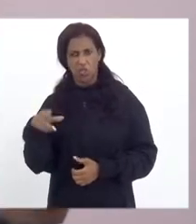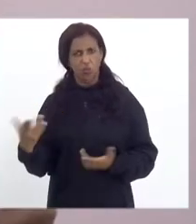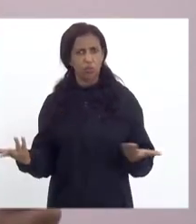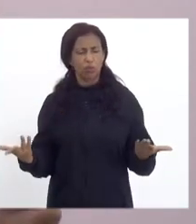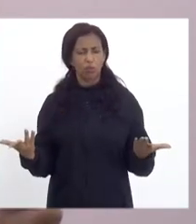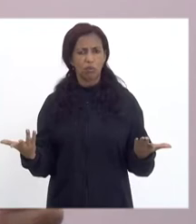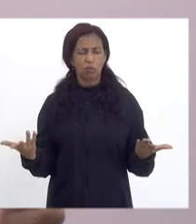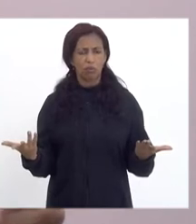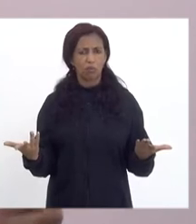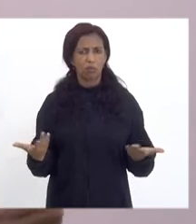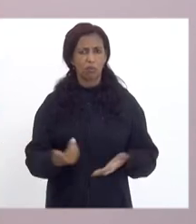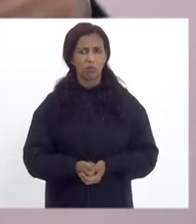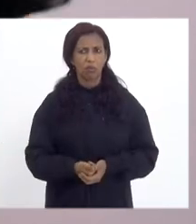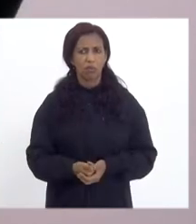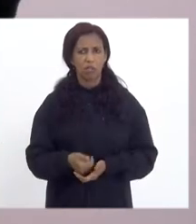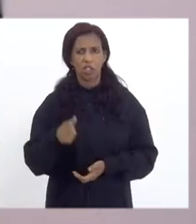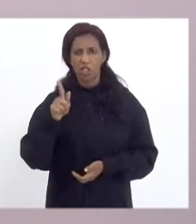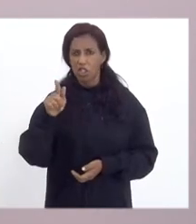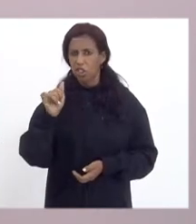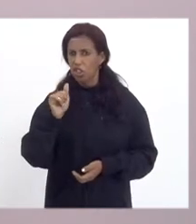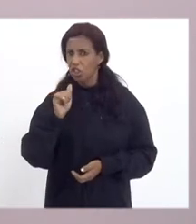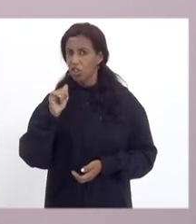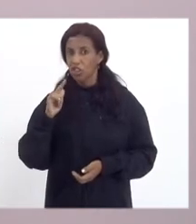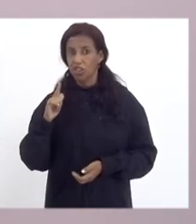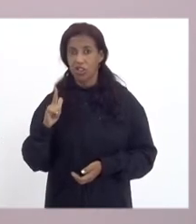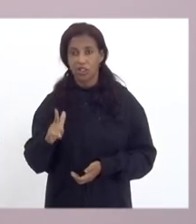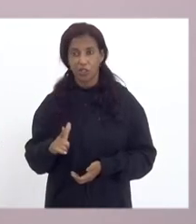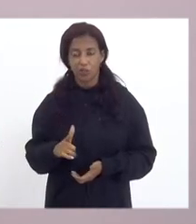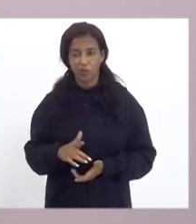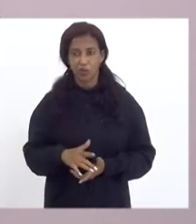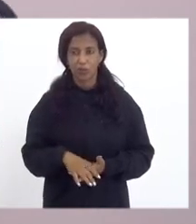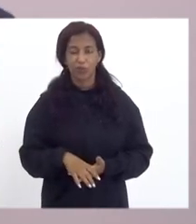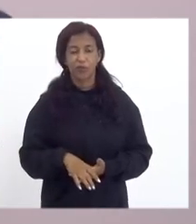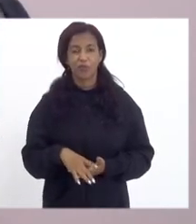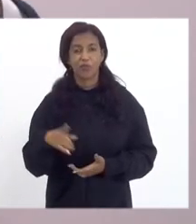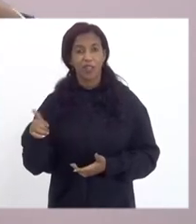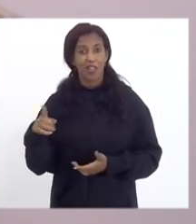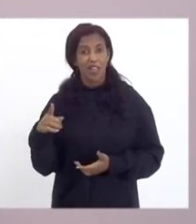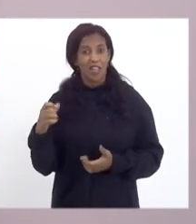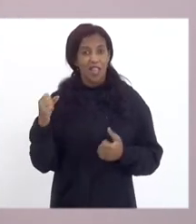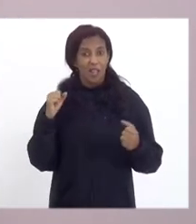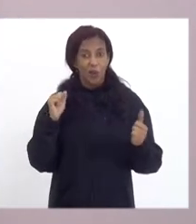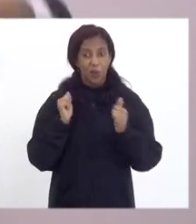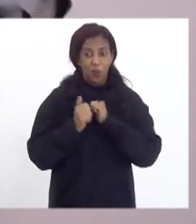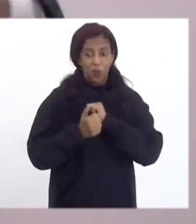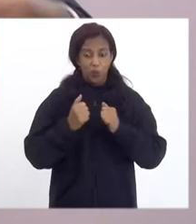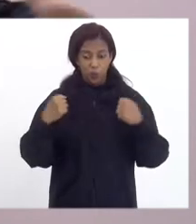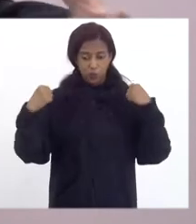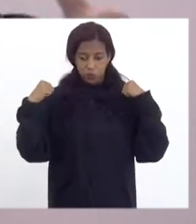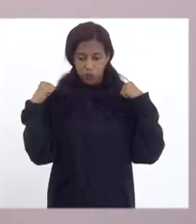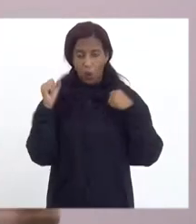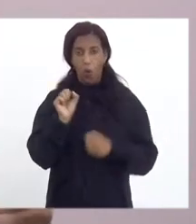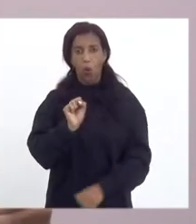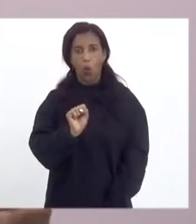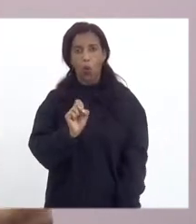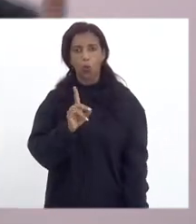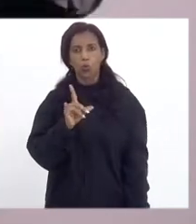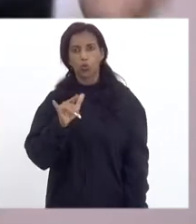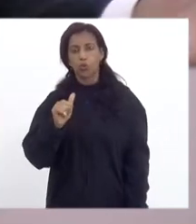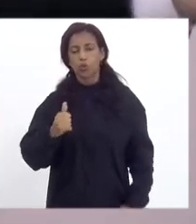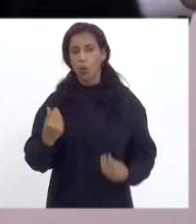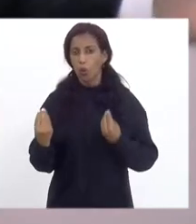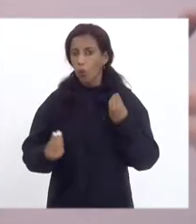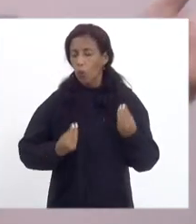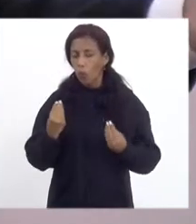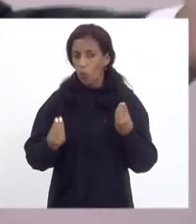antagônicas. O Gil era um atleta. Deputada Mônica, o Gil era um atleta, repito, morreu em 8 dias. Como é que